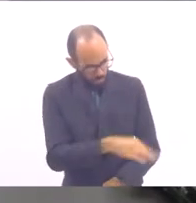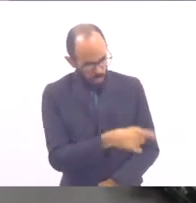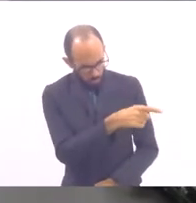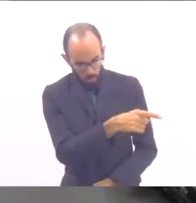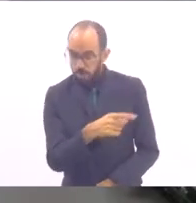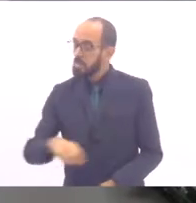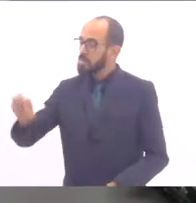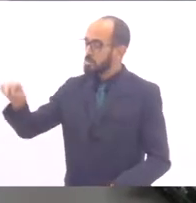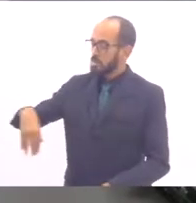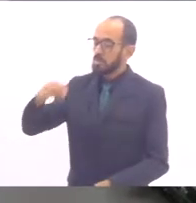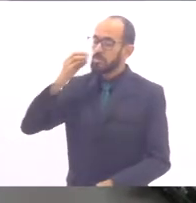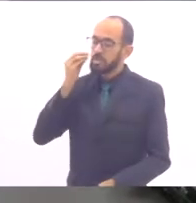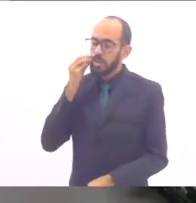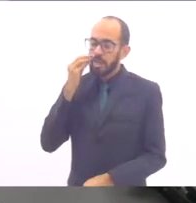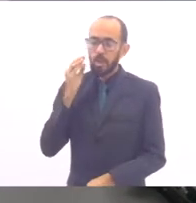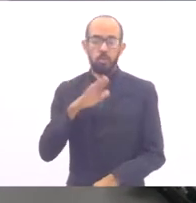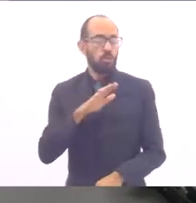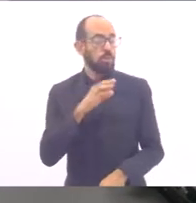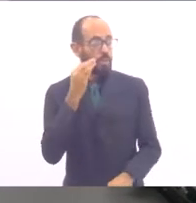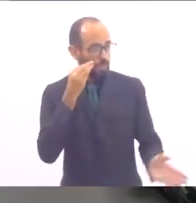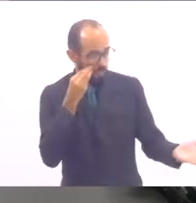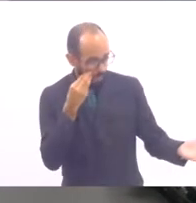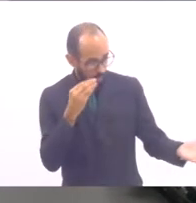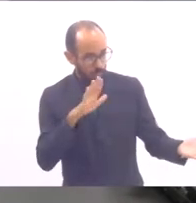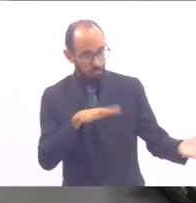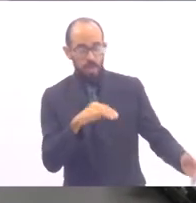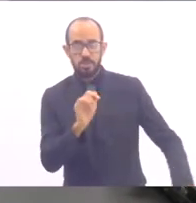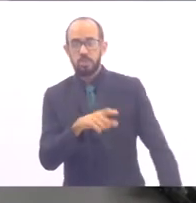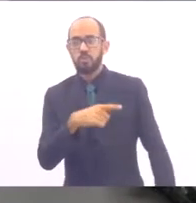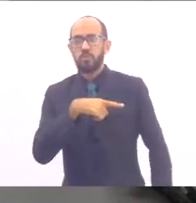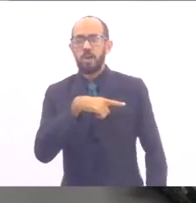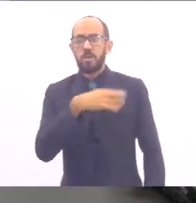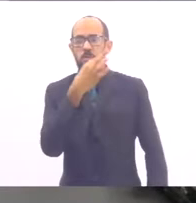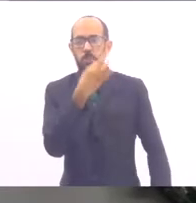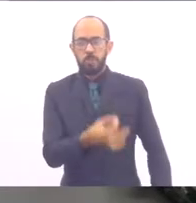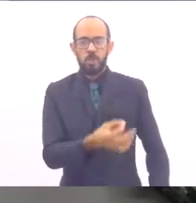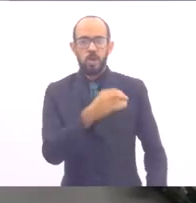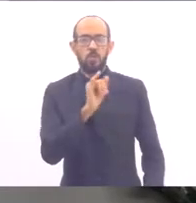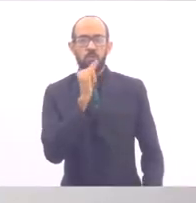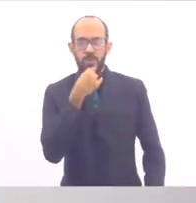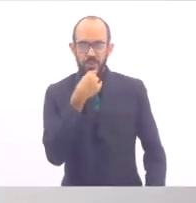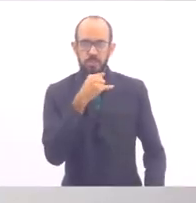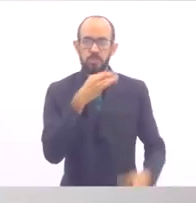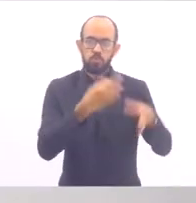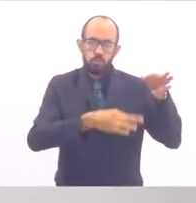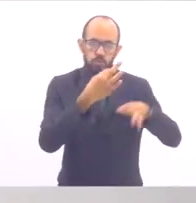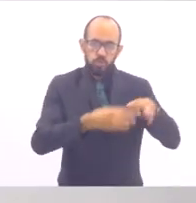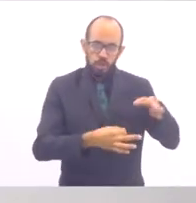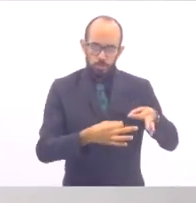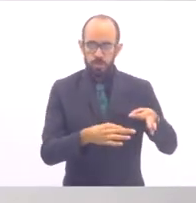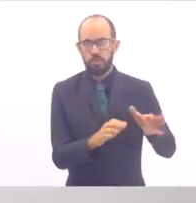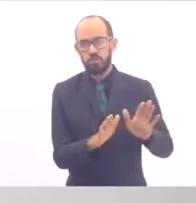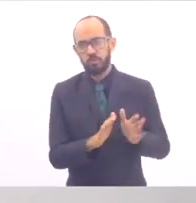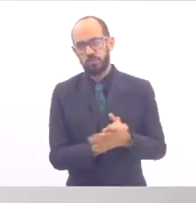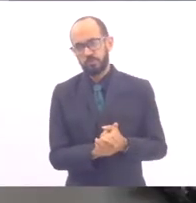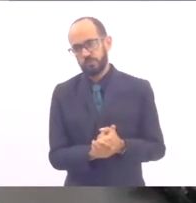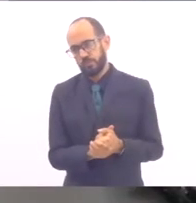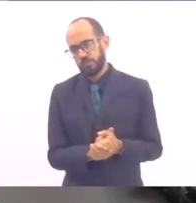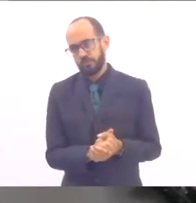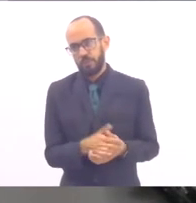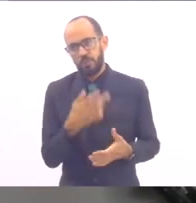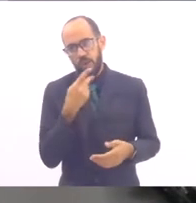máximo, eles teve um parecer infeliz, eles usaram esse parecer judicialmente, e na justiça disseram que não